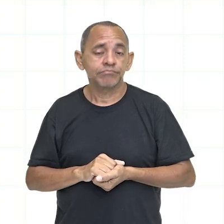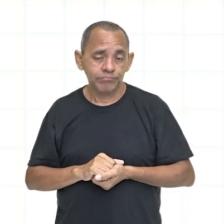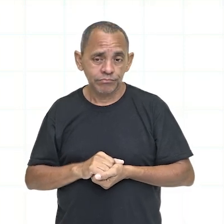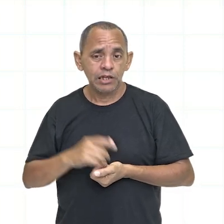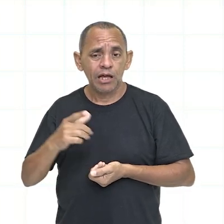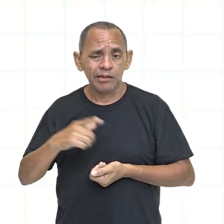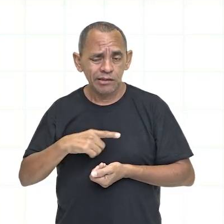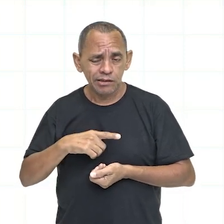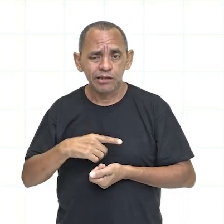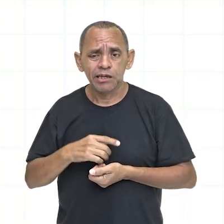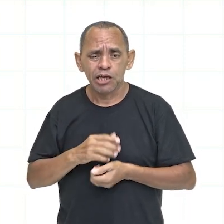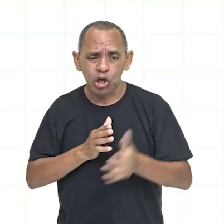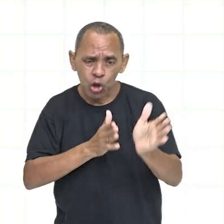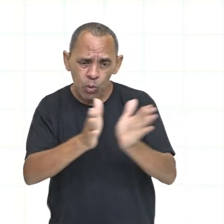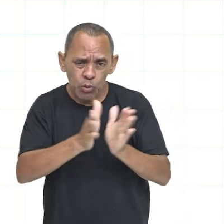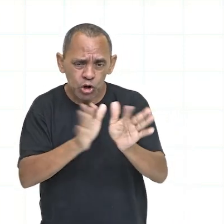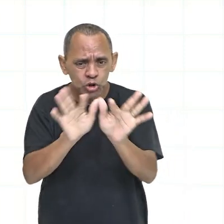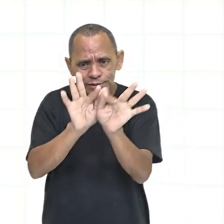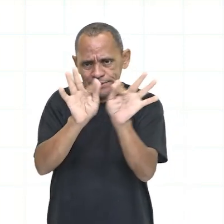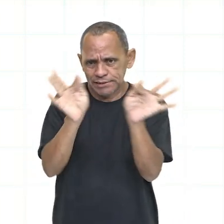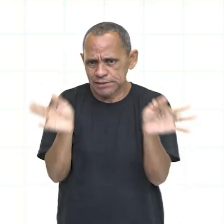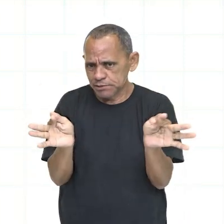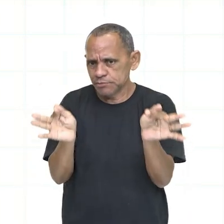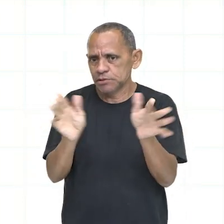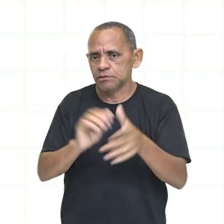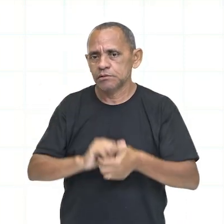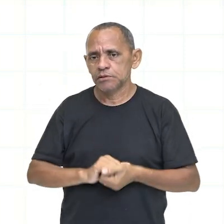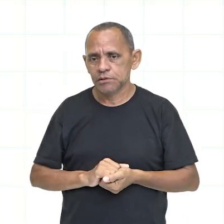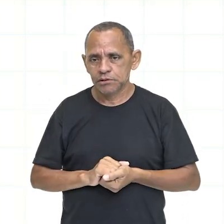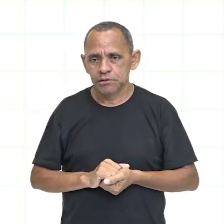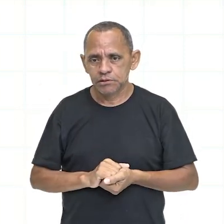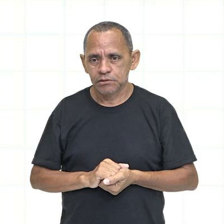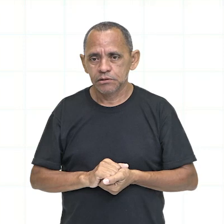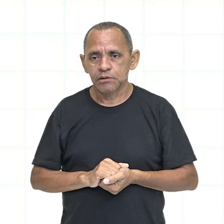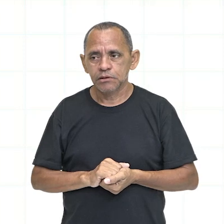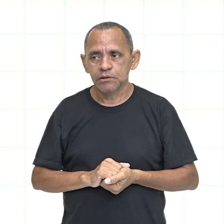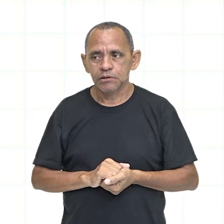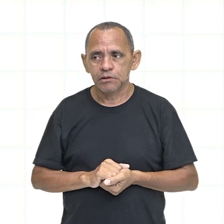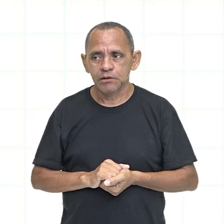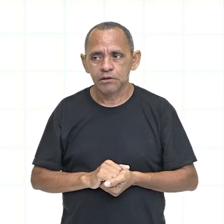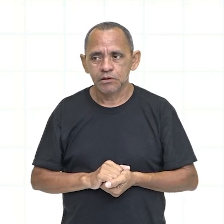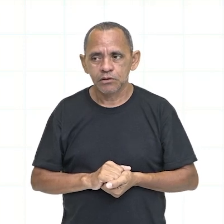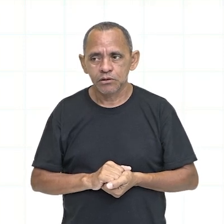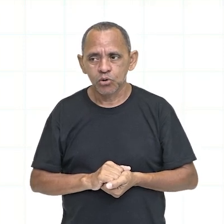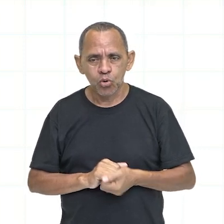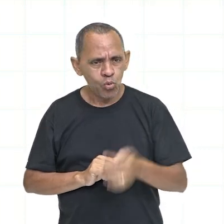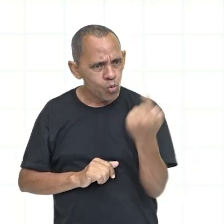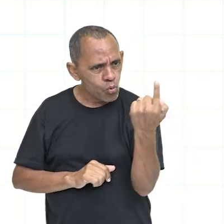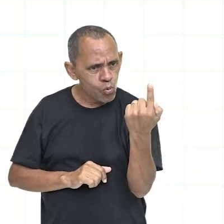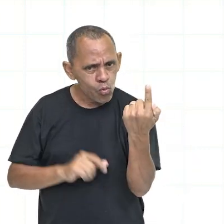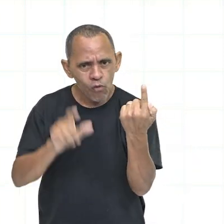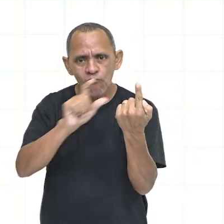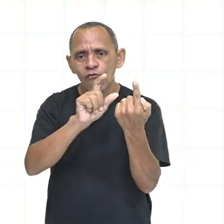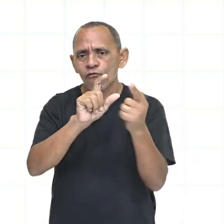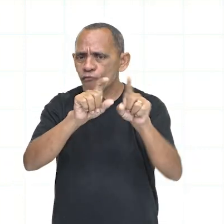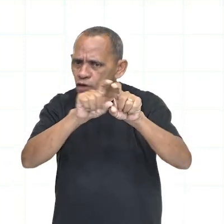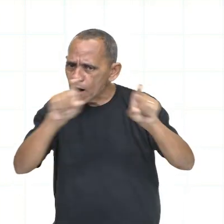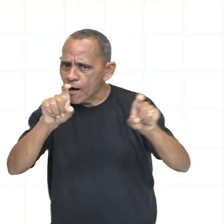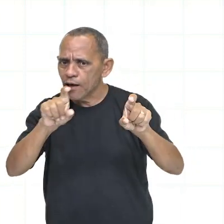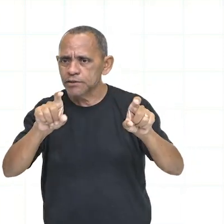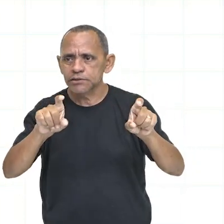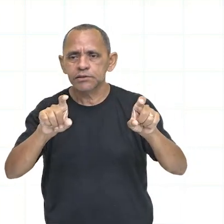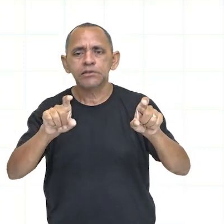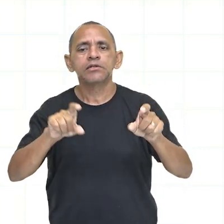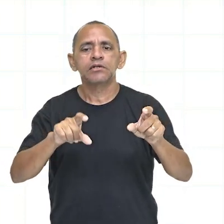eu tenho somente uma oração, tá? Mas também há os períodos compostos, que são os mais comuns, onde eu tenho